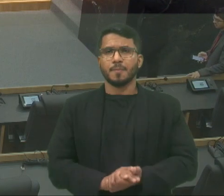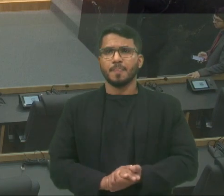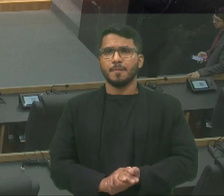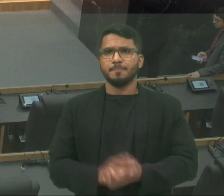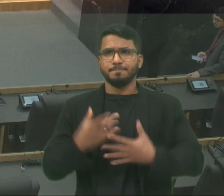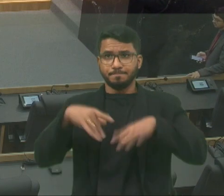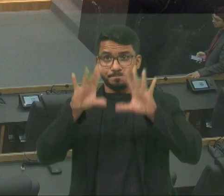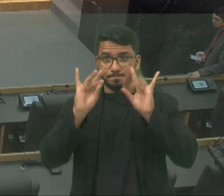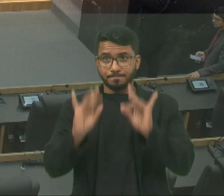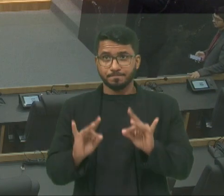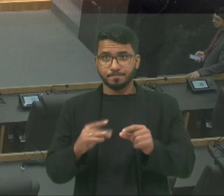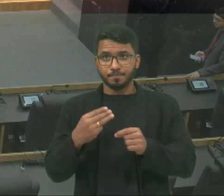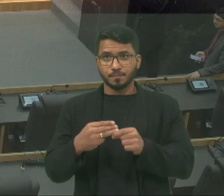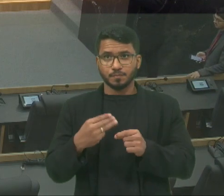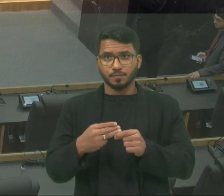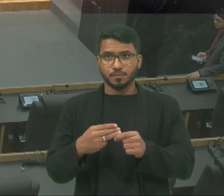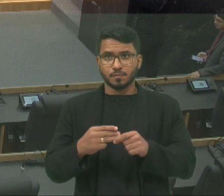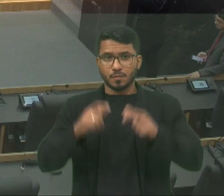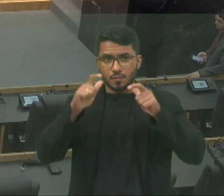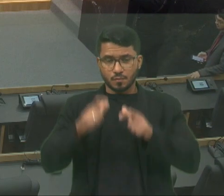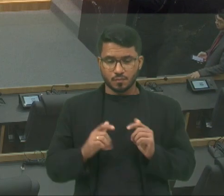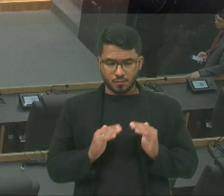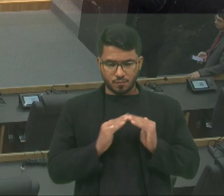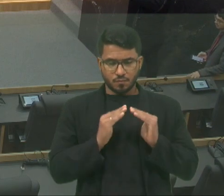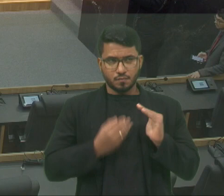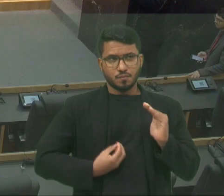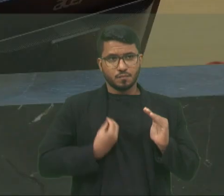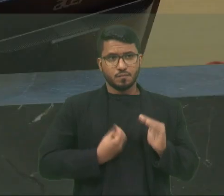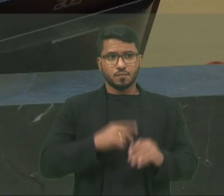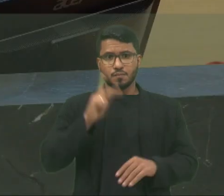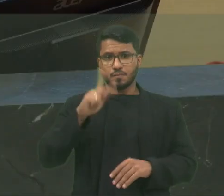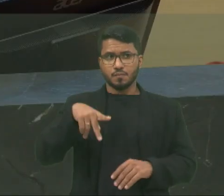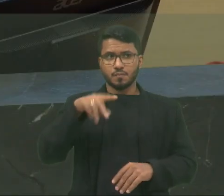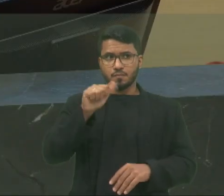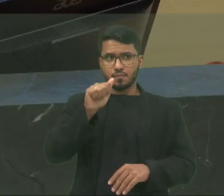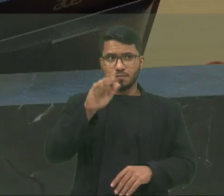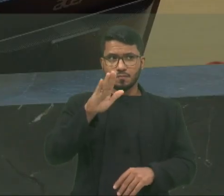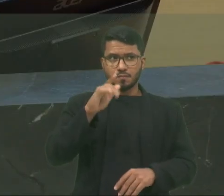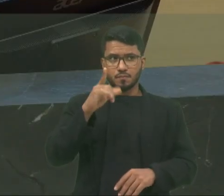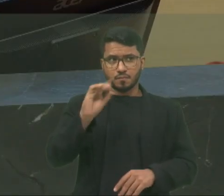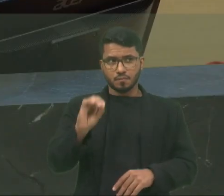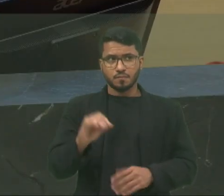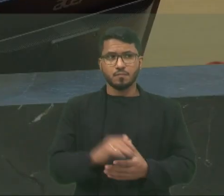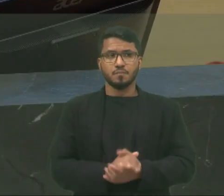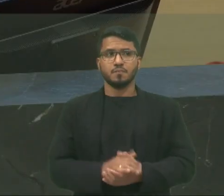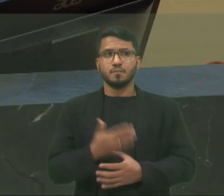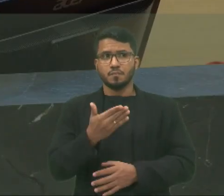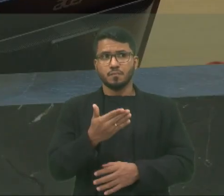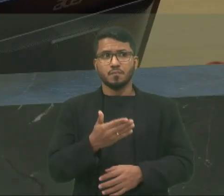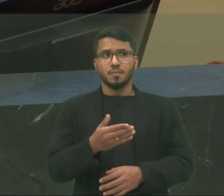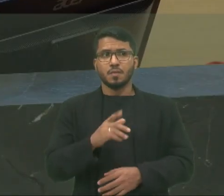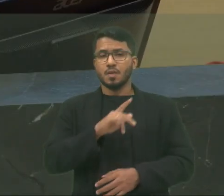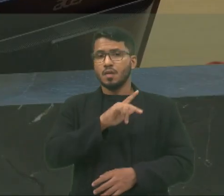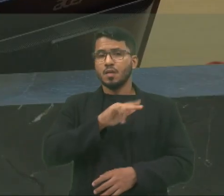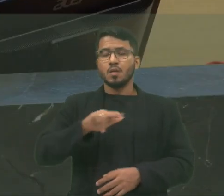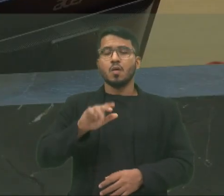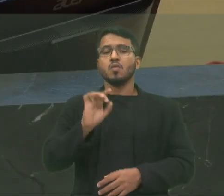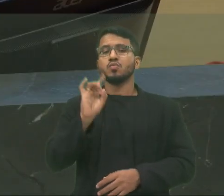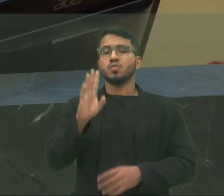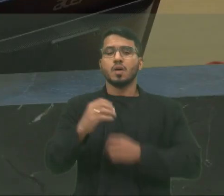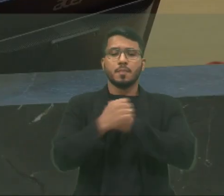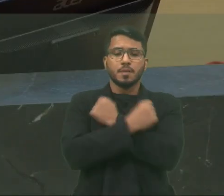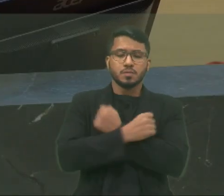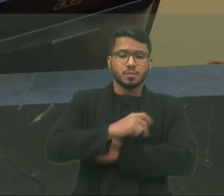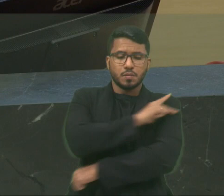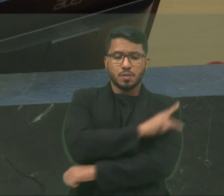especial, pelo município onde mora. Pablo Nunes, o Pablo Goiano, não apenas abraçou o Piauí